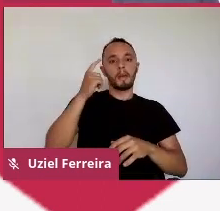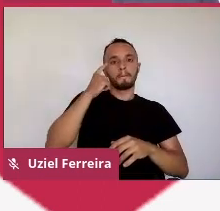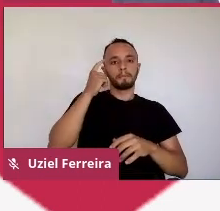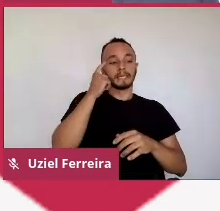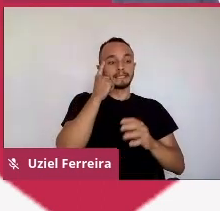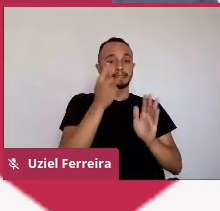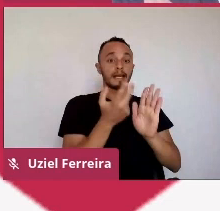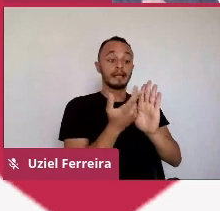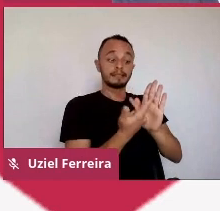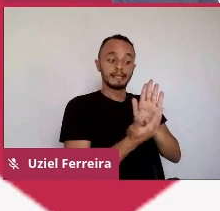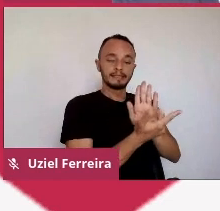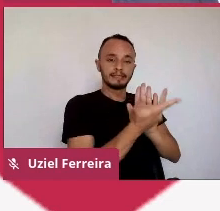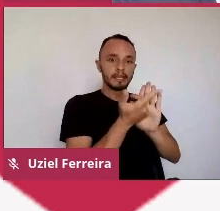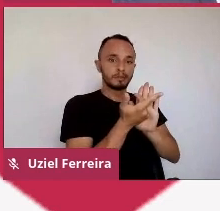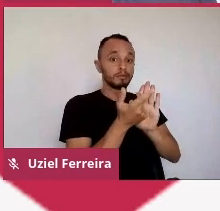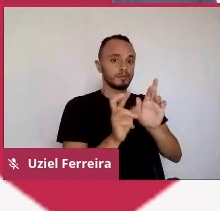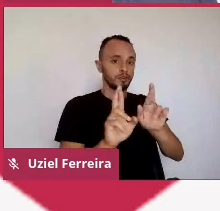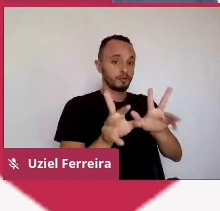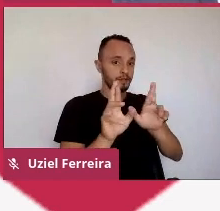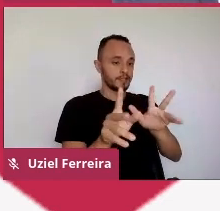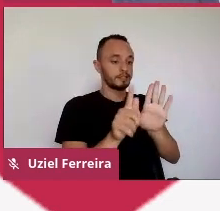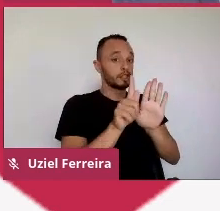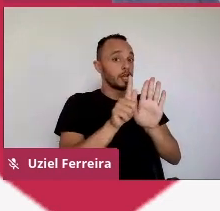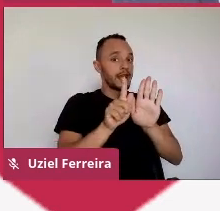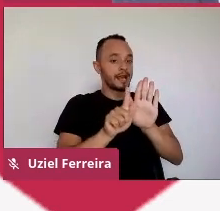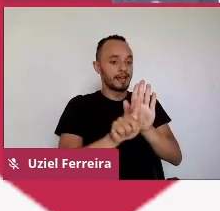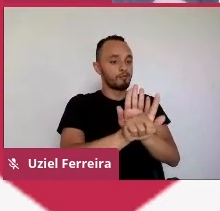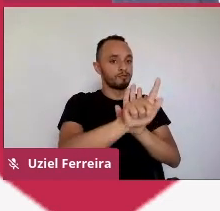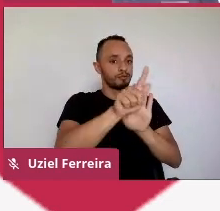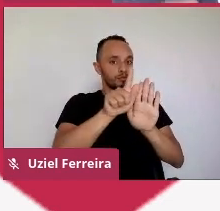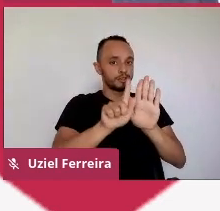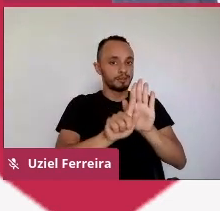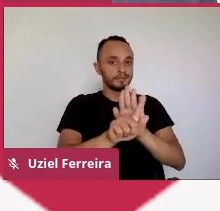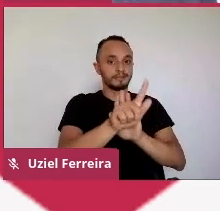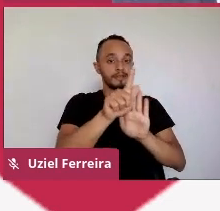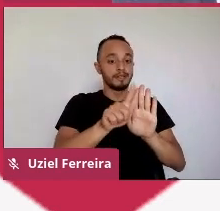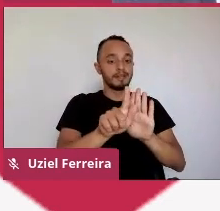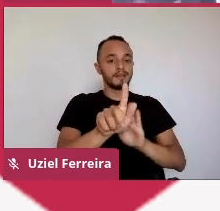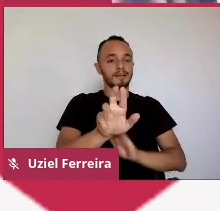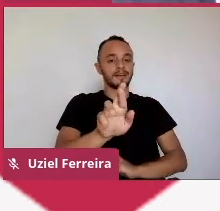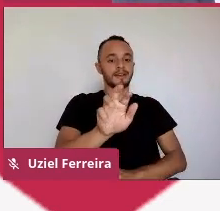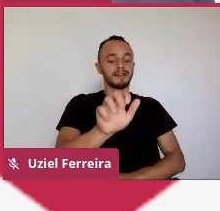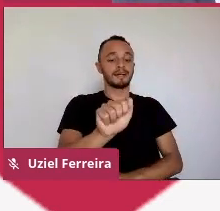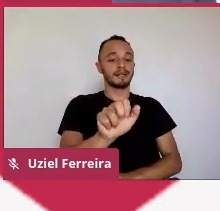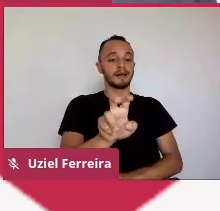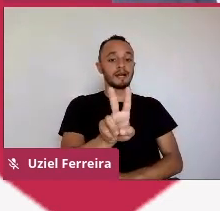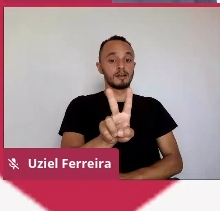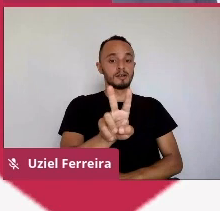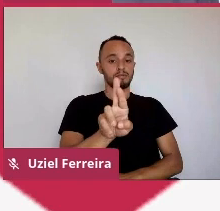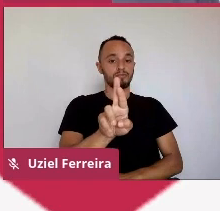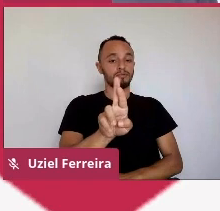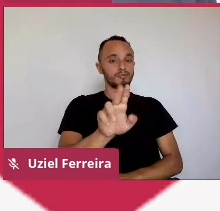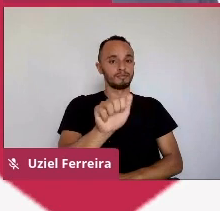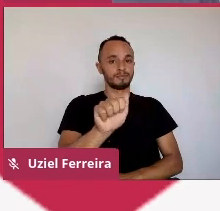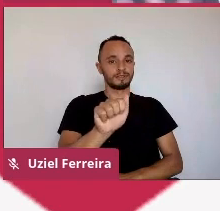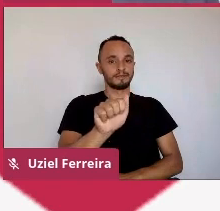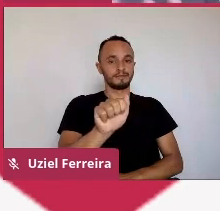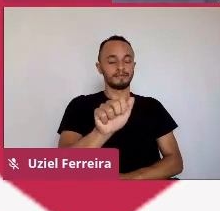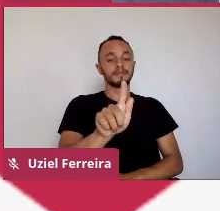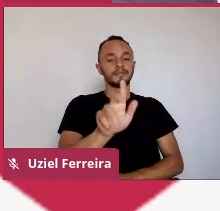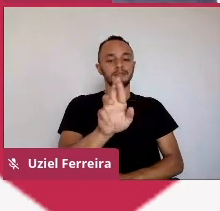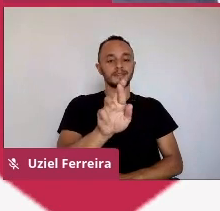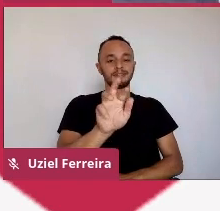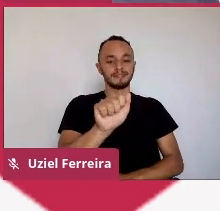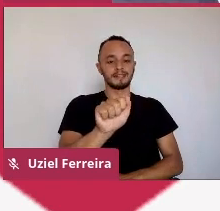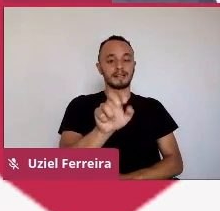é fazer uma pergunta. É fazer a pergunta de o que é gravura? Quais são